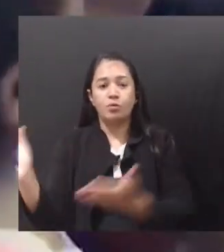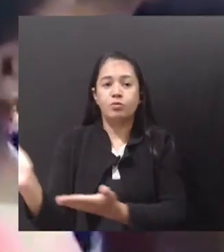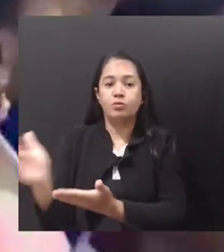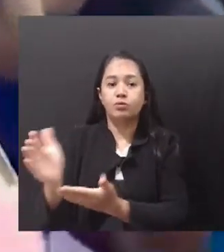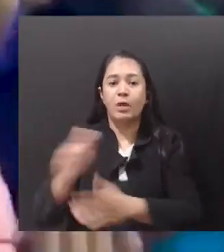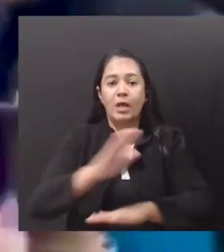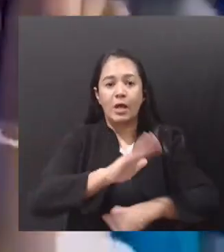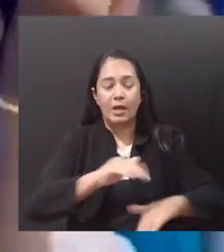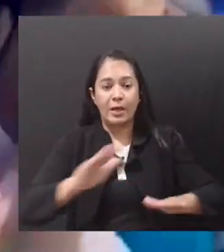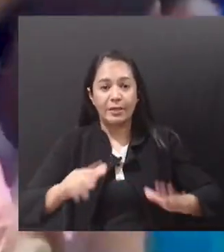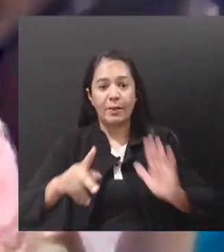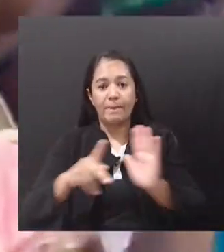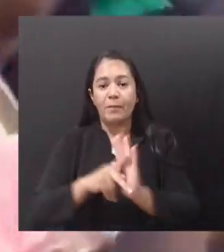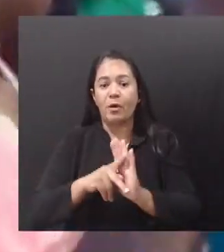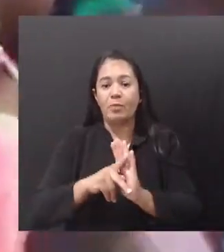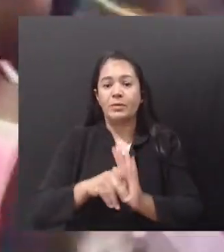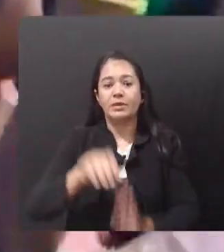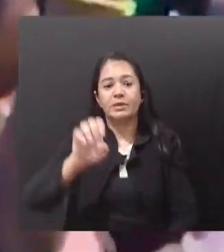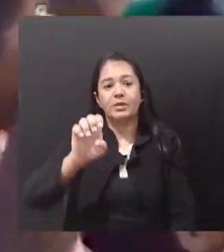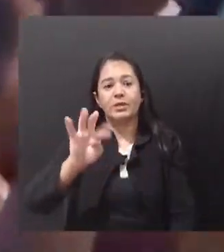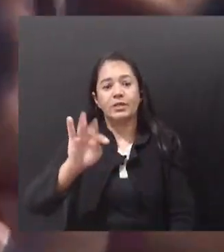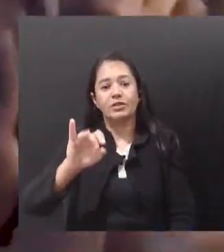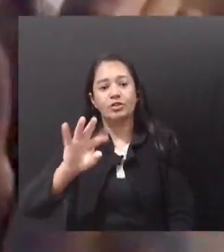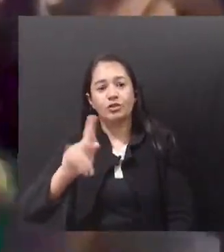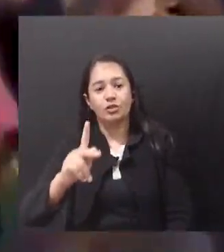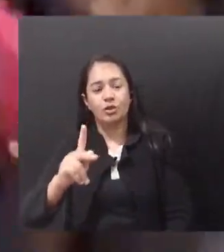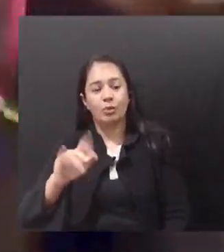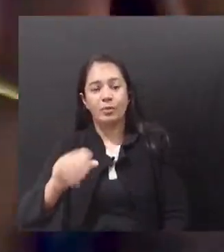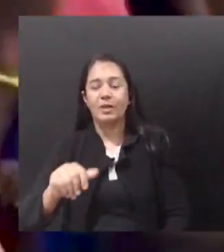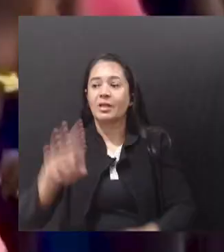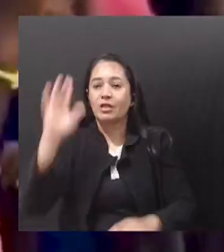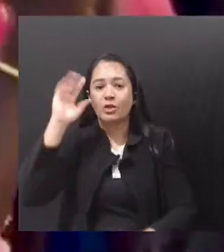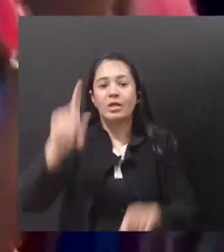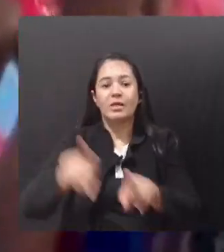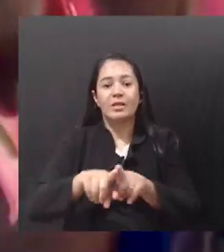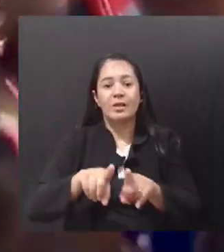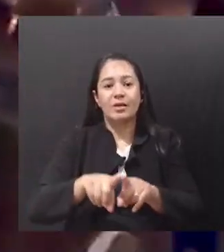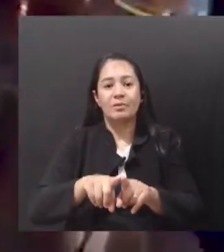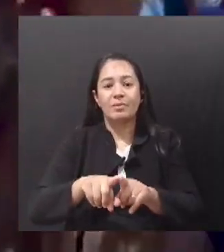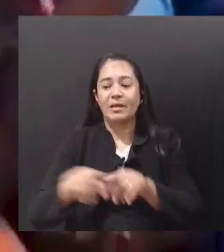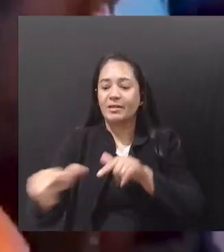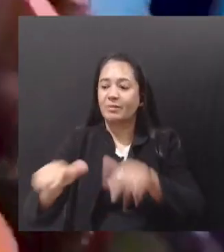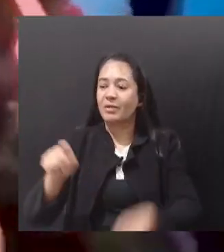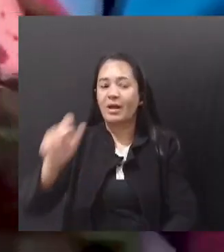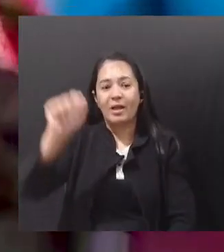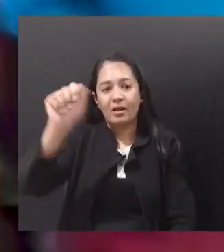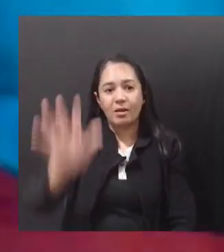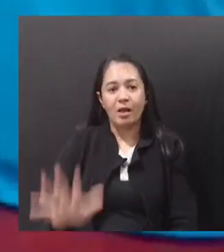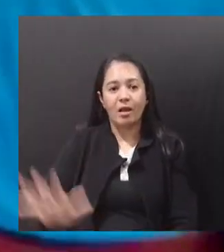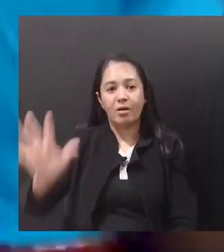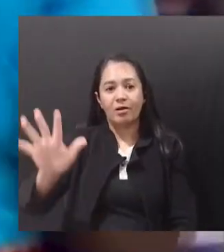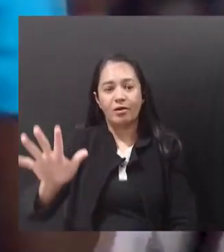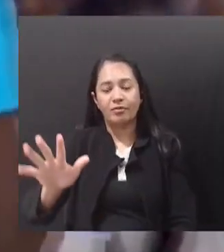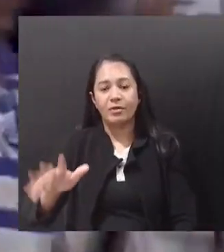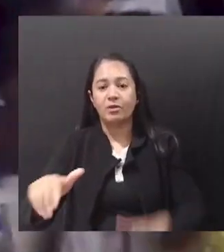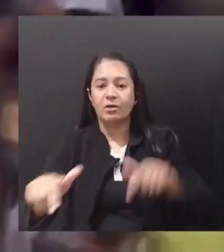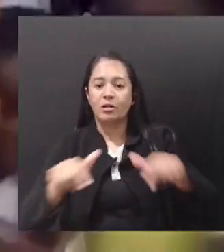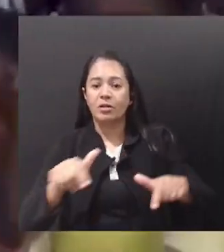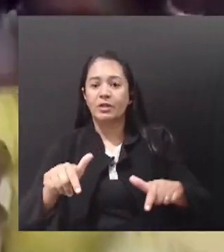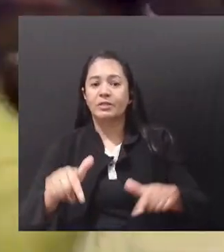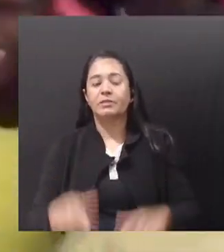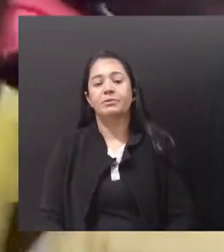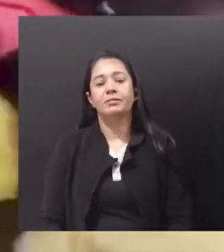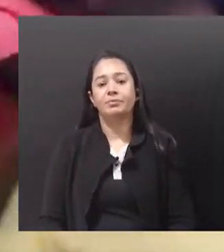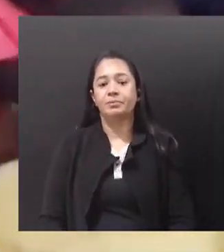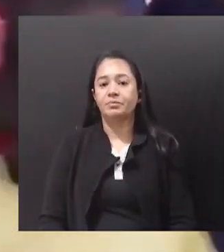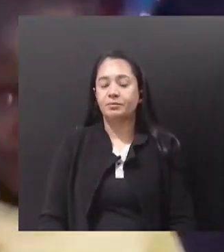da Etiópia, o Wagner tinha um sonho de um dia também servir na África. E depois de trabalhar na periferia de Campo Grande, o